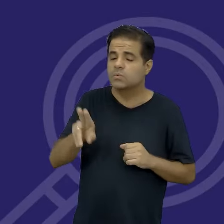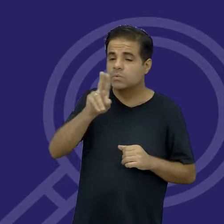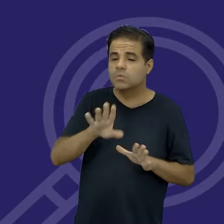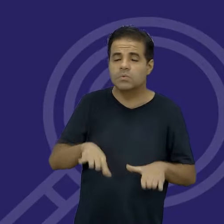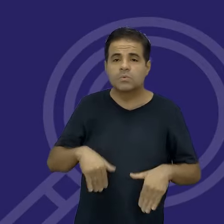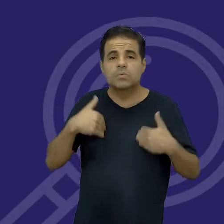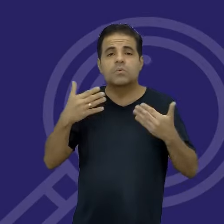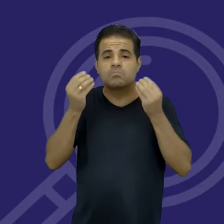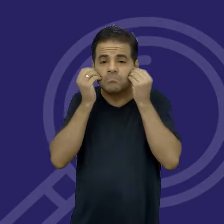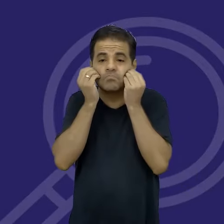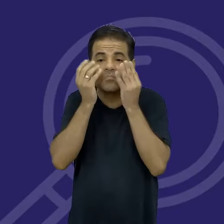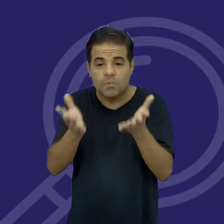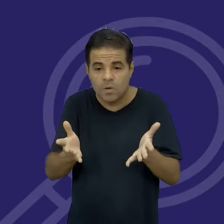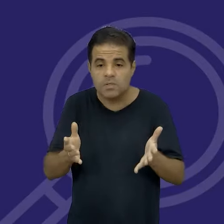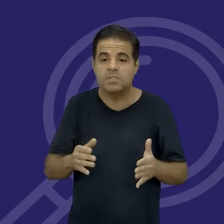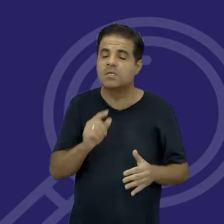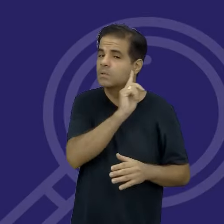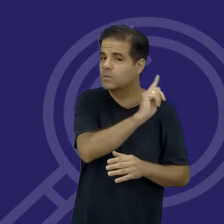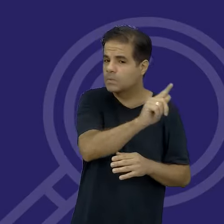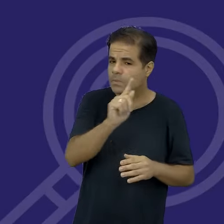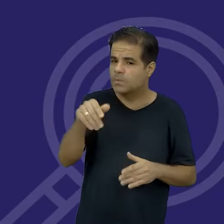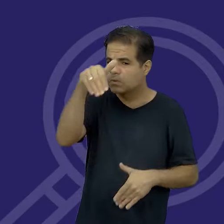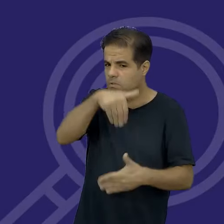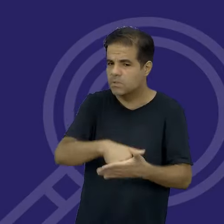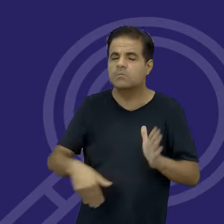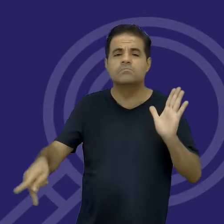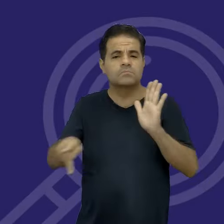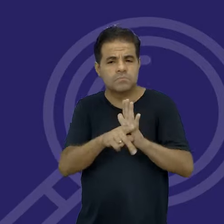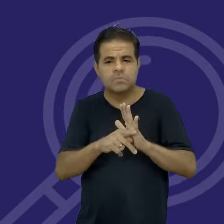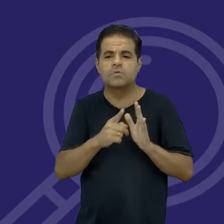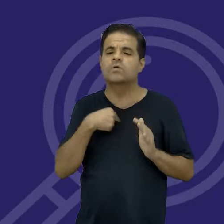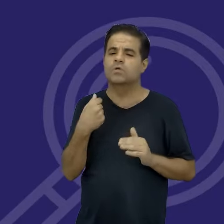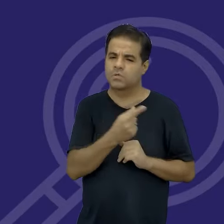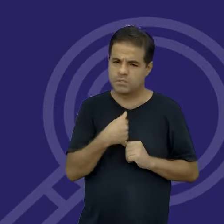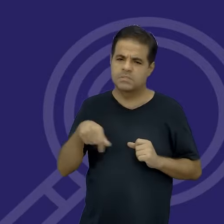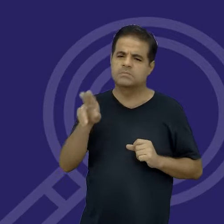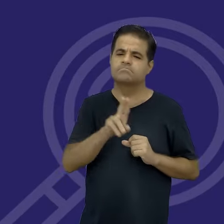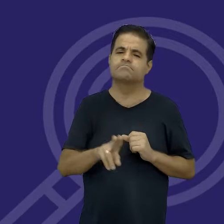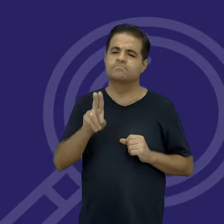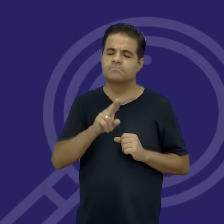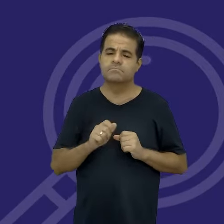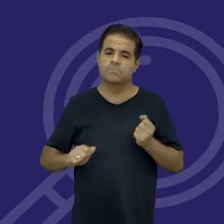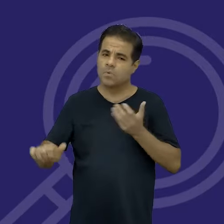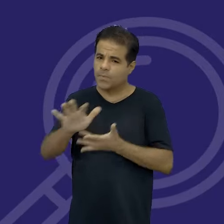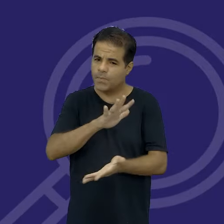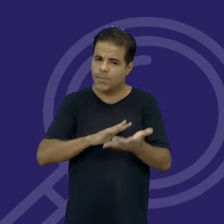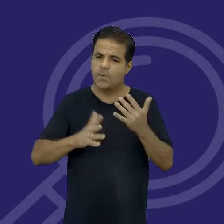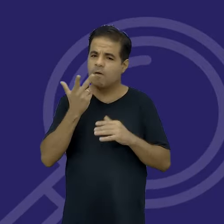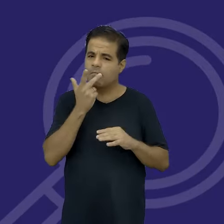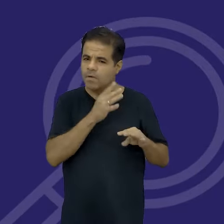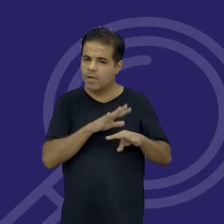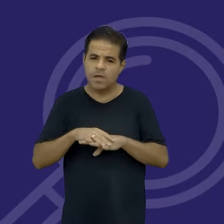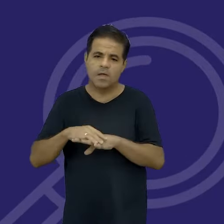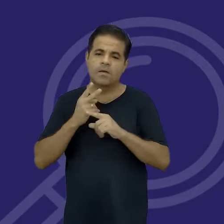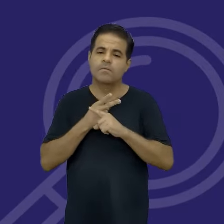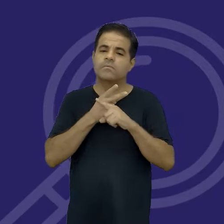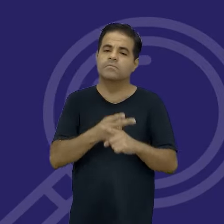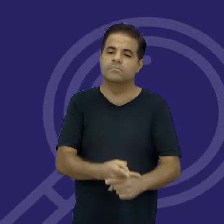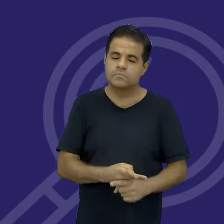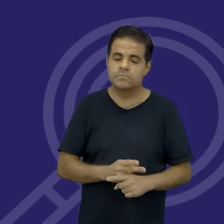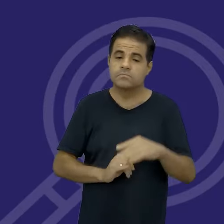essas demonstrações, né, dentro dessas propriedades que nós temos dentro do universo da matemática, buscando